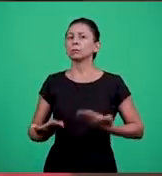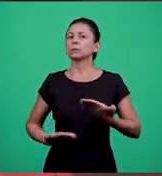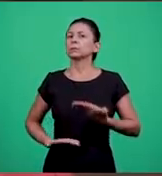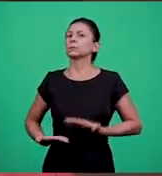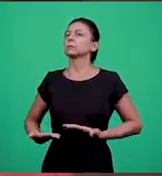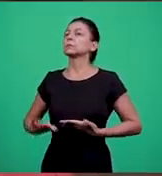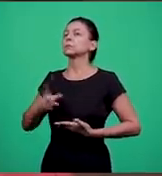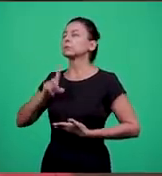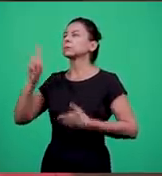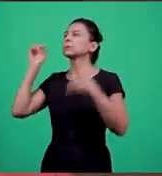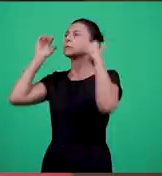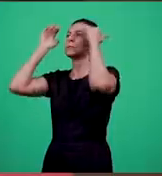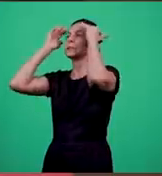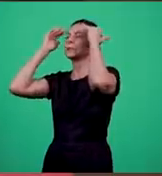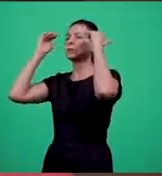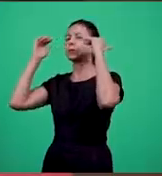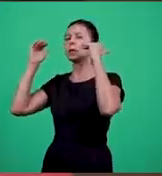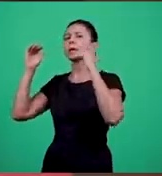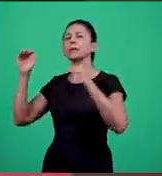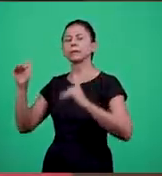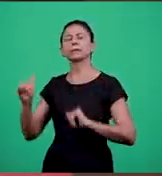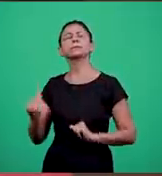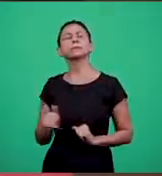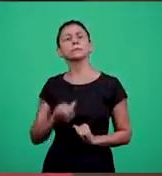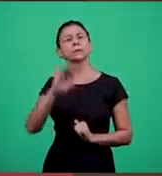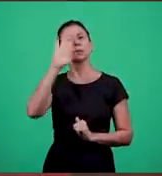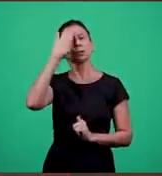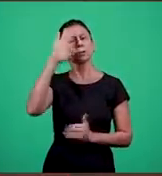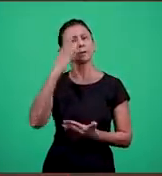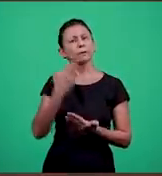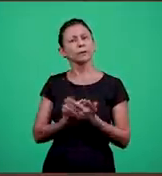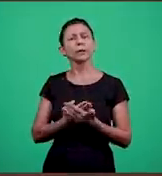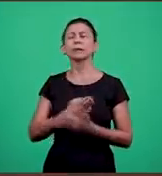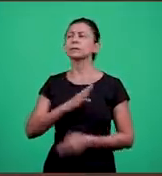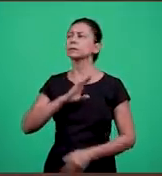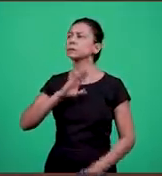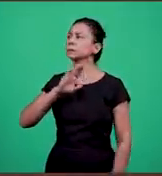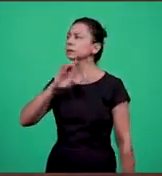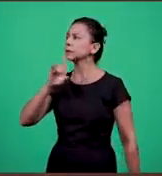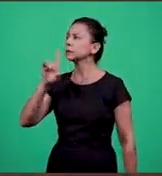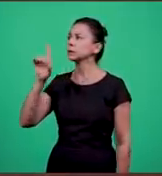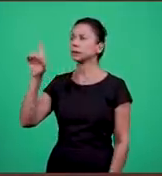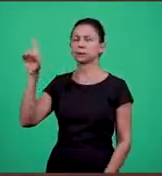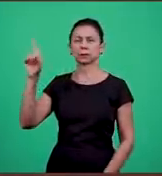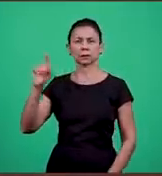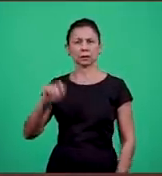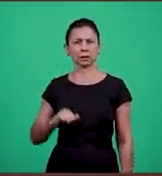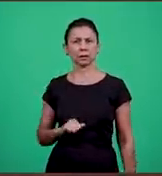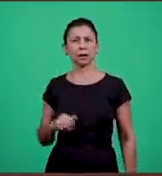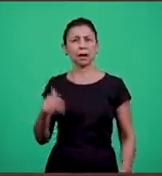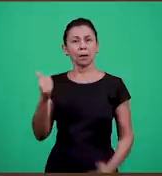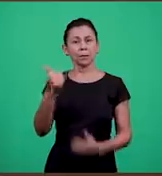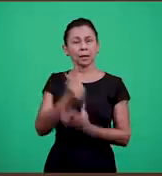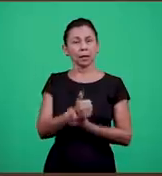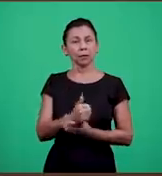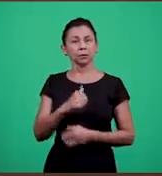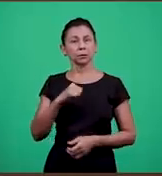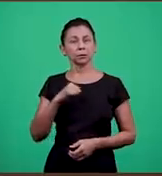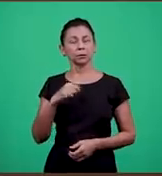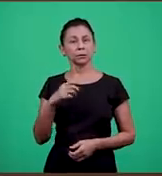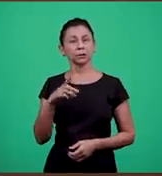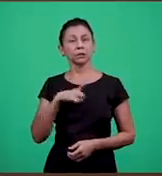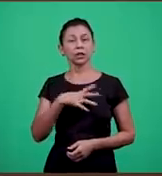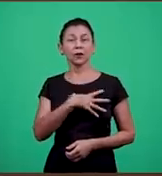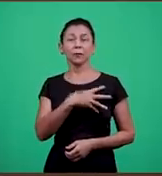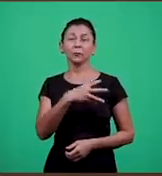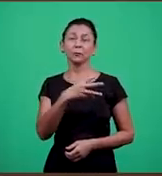um servo obediente e ele confiava em Deus. Abraão tinha um